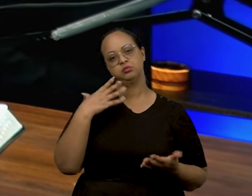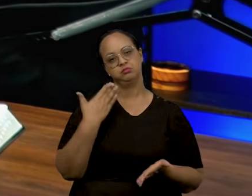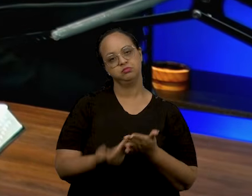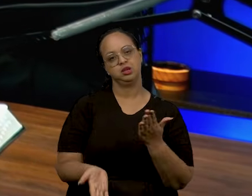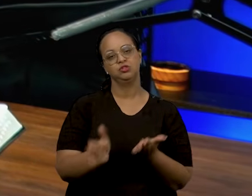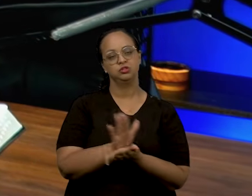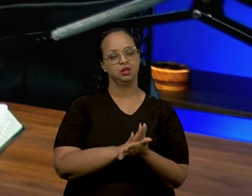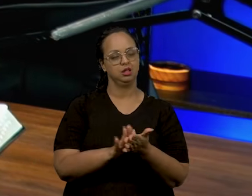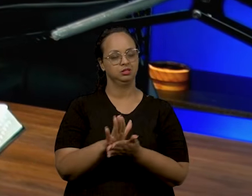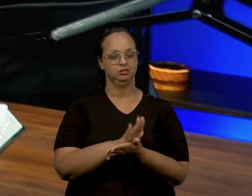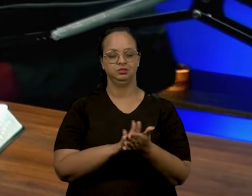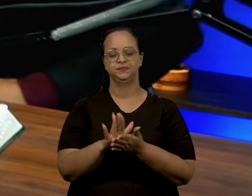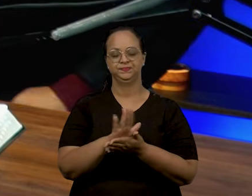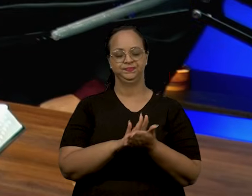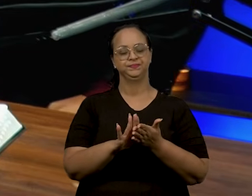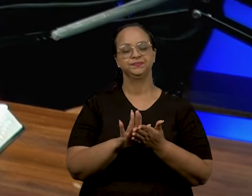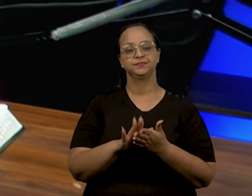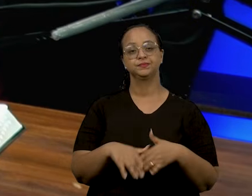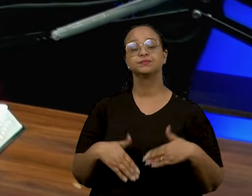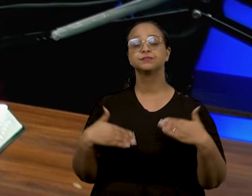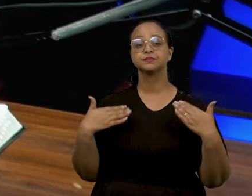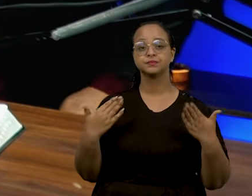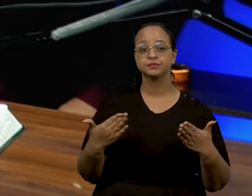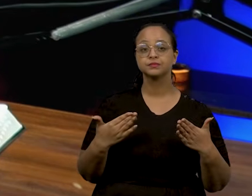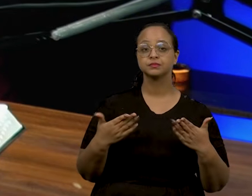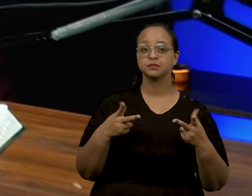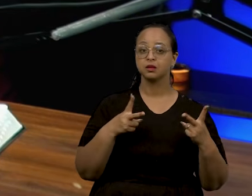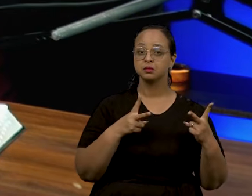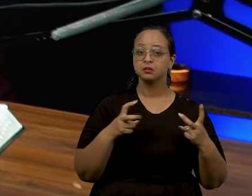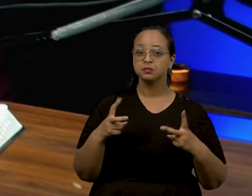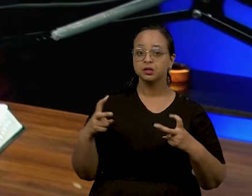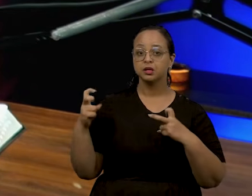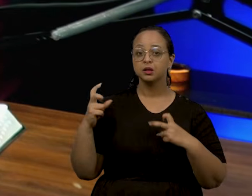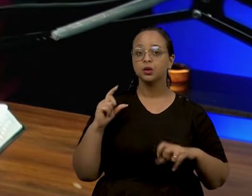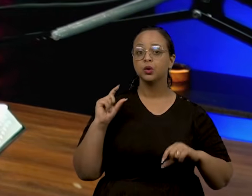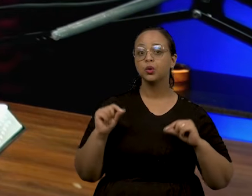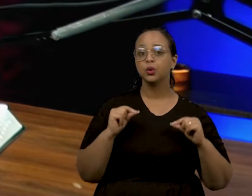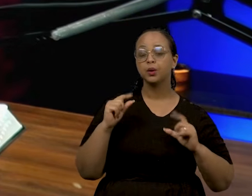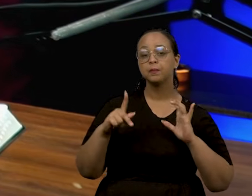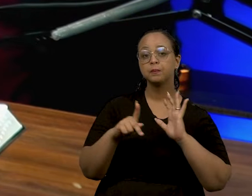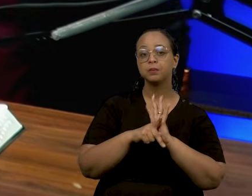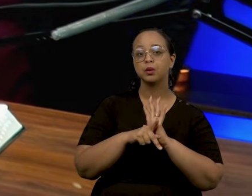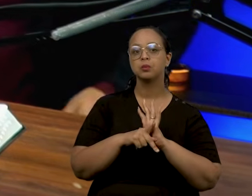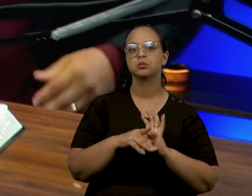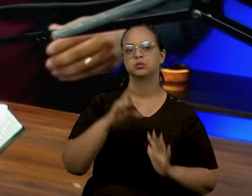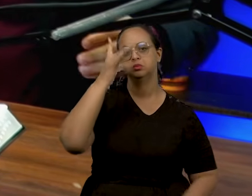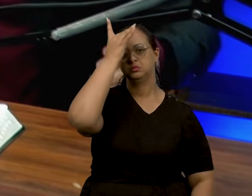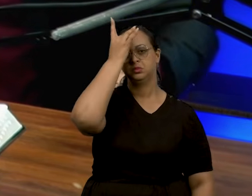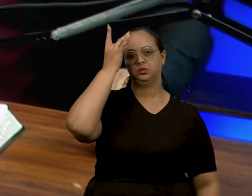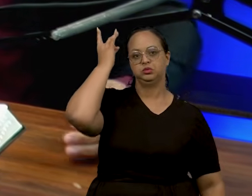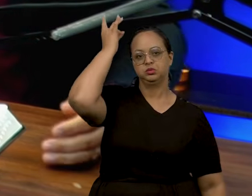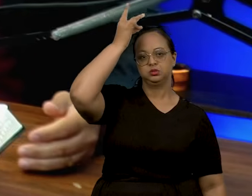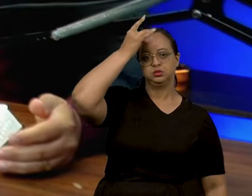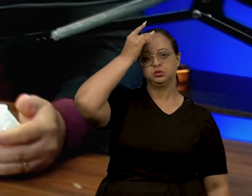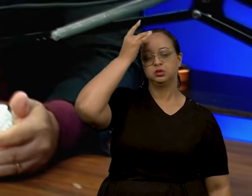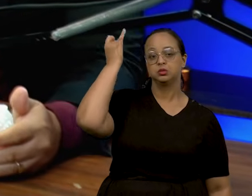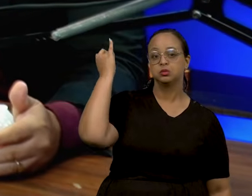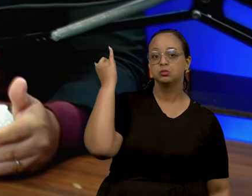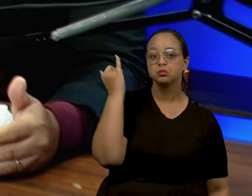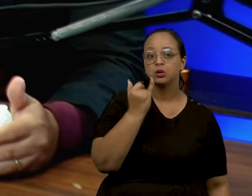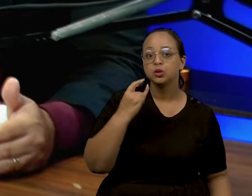observar que no aspecto espiritual, nós vamos observar que tem tudo para o homem ser